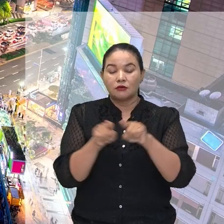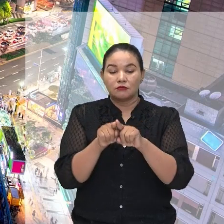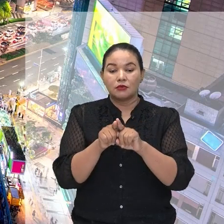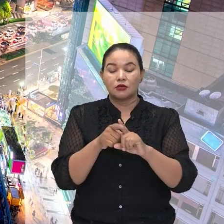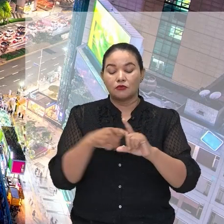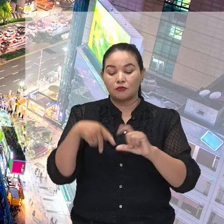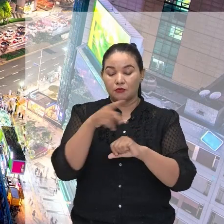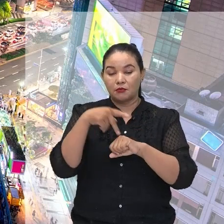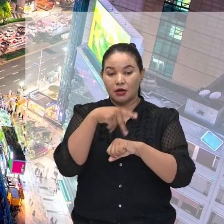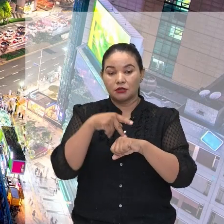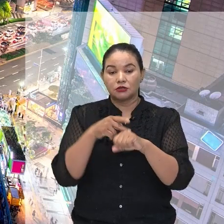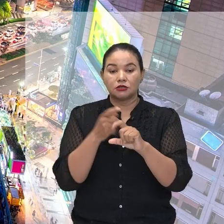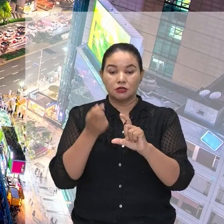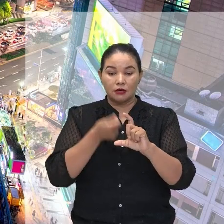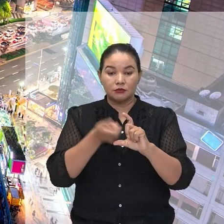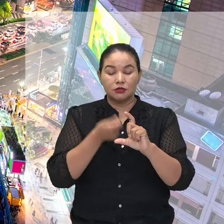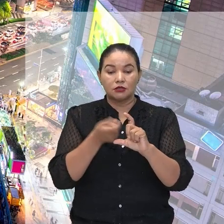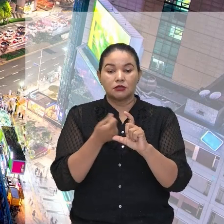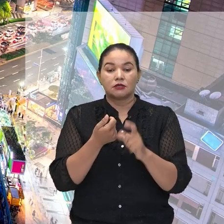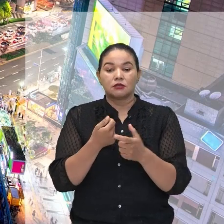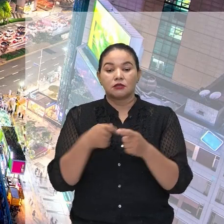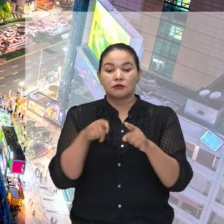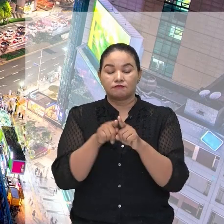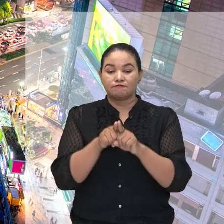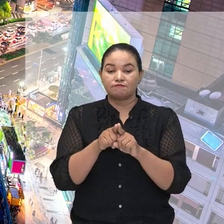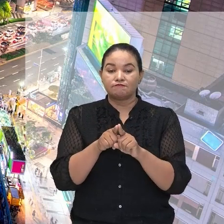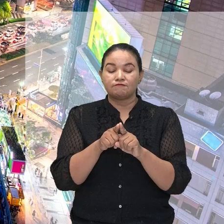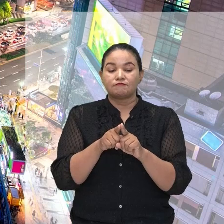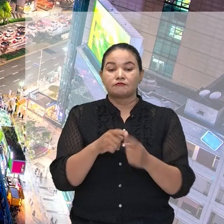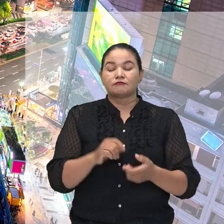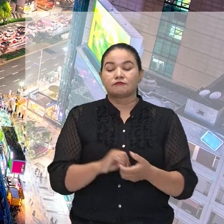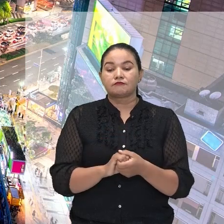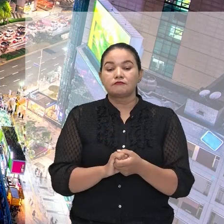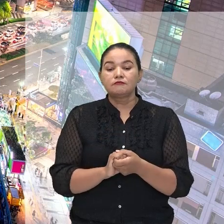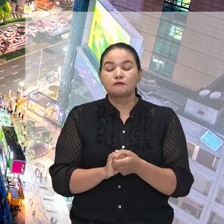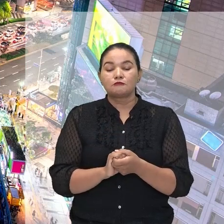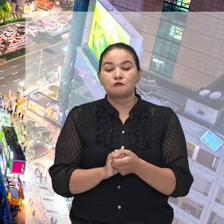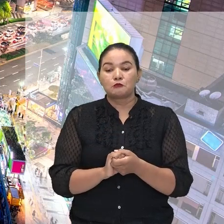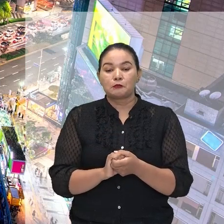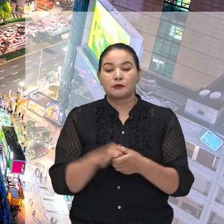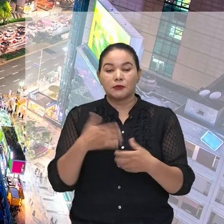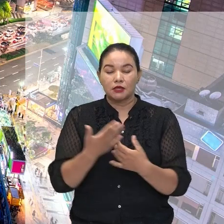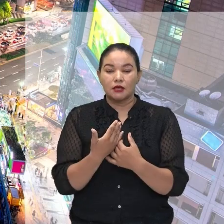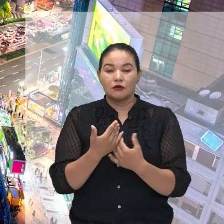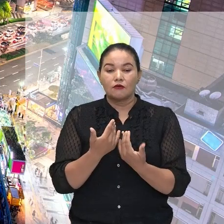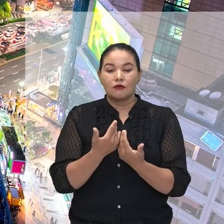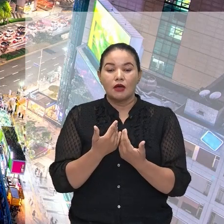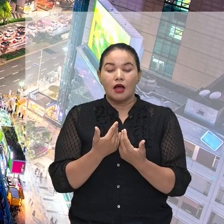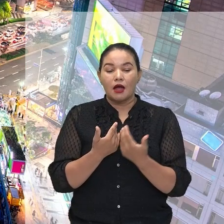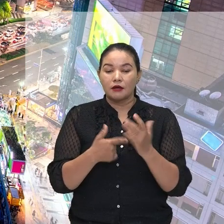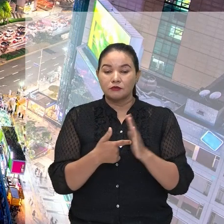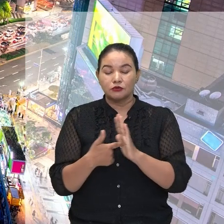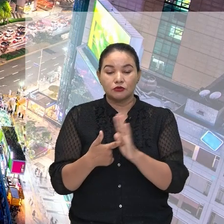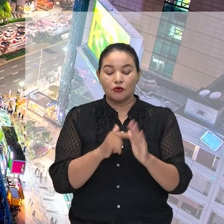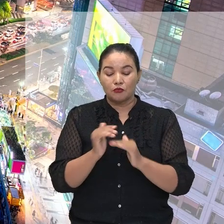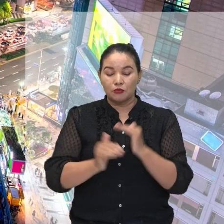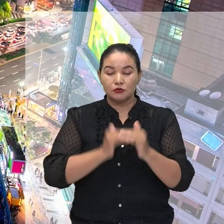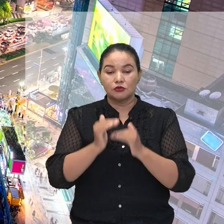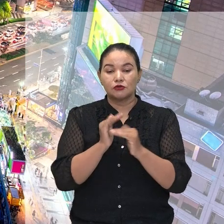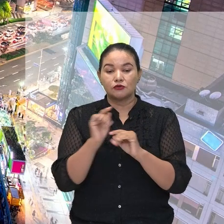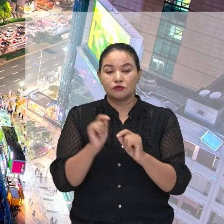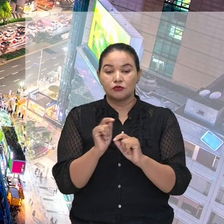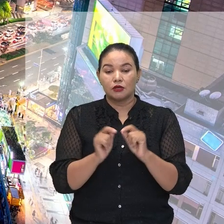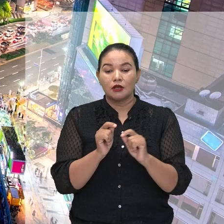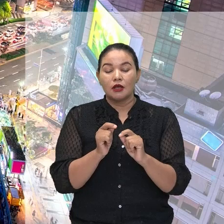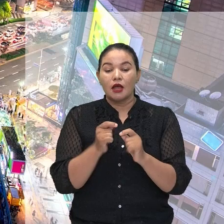capitalista e a Coreia do Norte sendo um país socialista. Isso vai refletir, né, também no processo de desenvolvimento econômico,